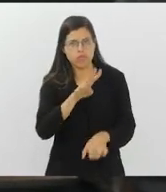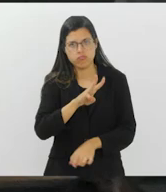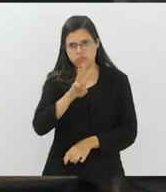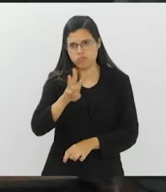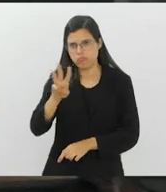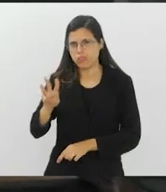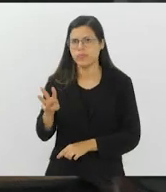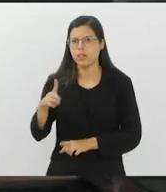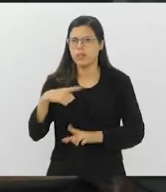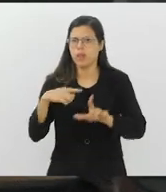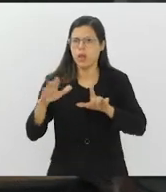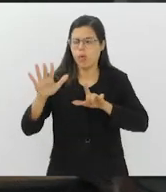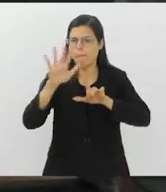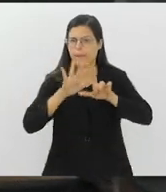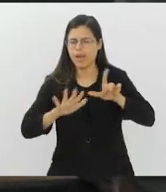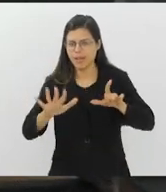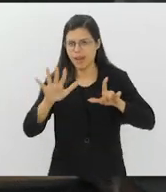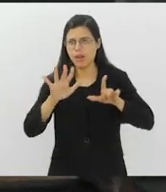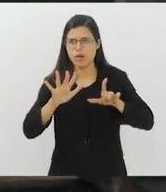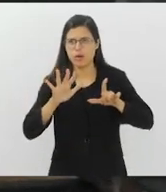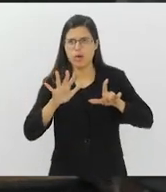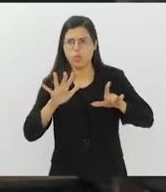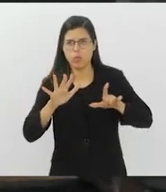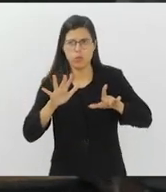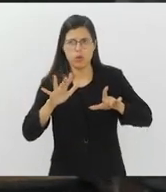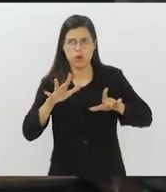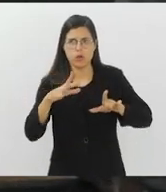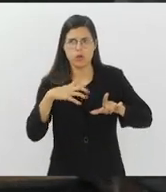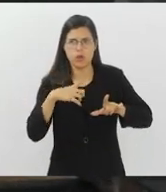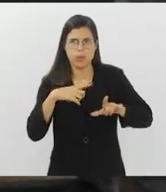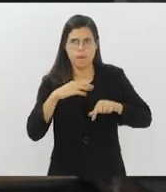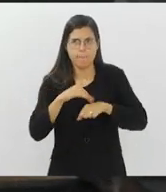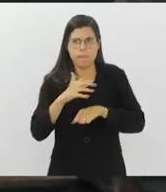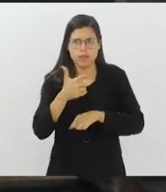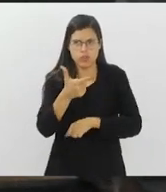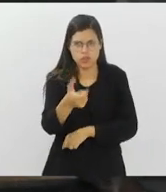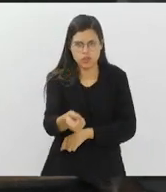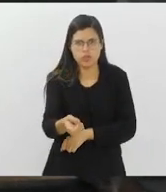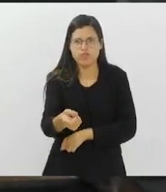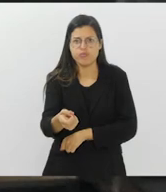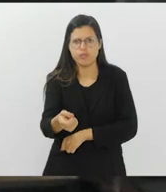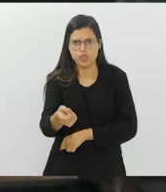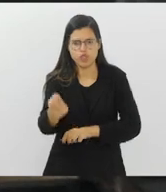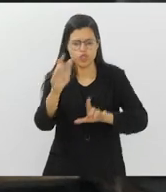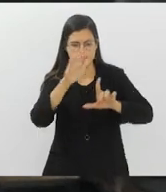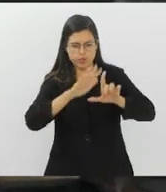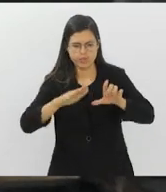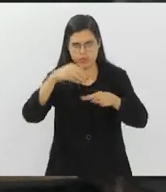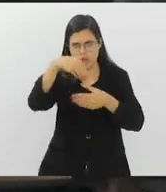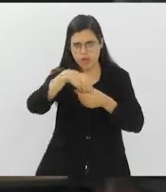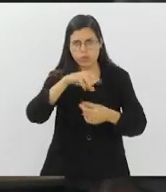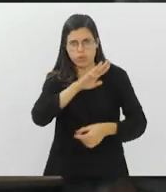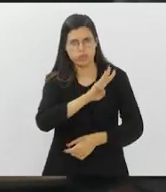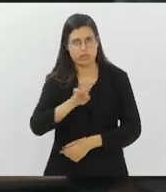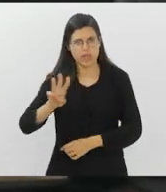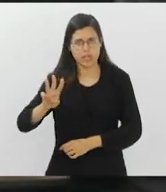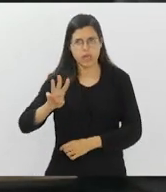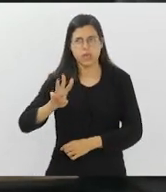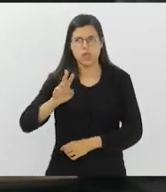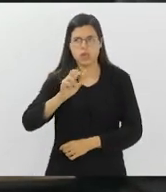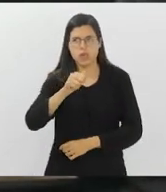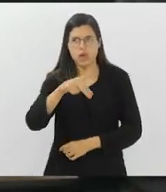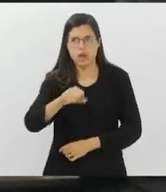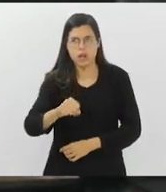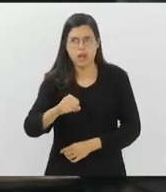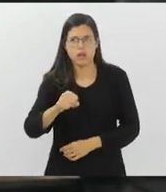painel, que é um painel dinâmico. Na verdade, nós temos mais de 20 painéis dentro do próprio site da agência, com uma linguagem cidadã,